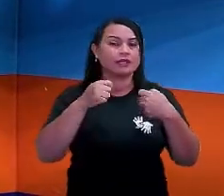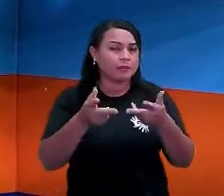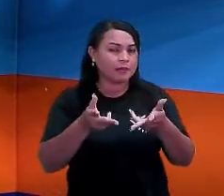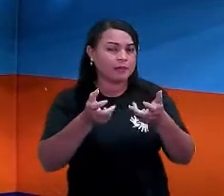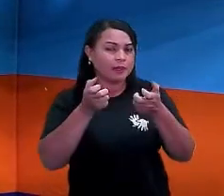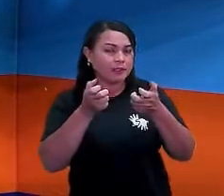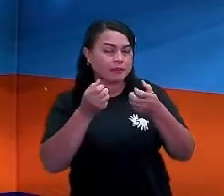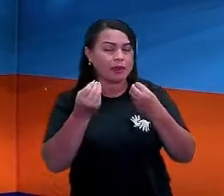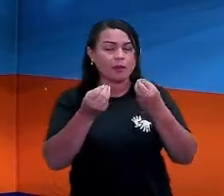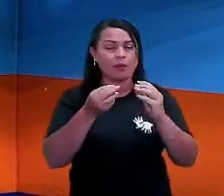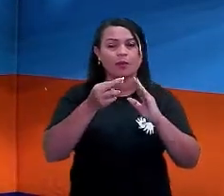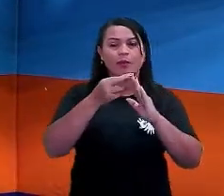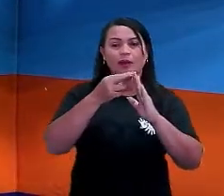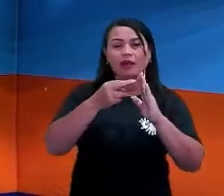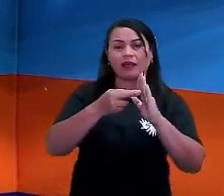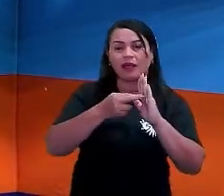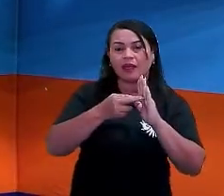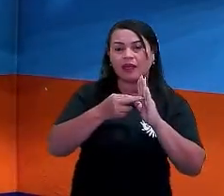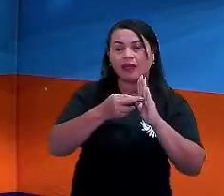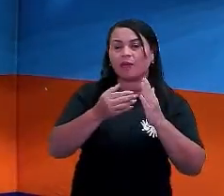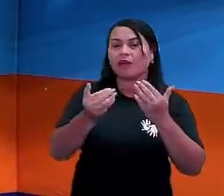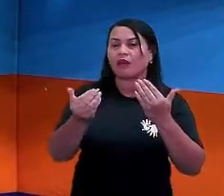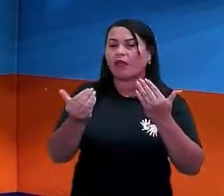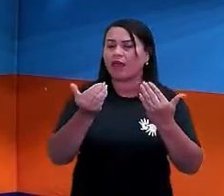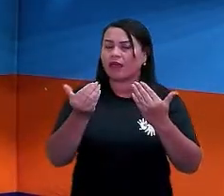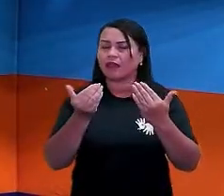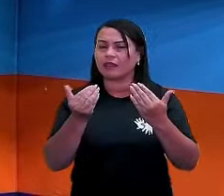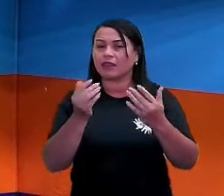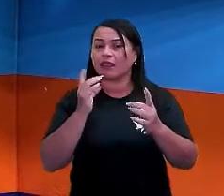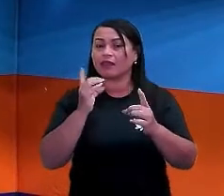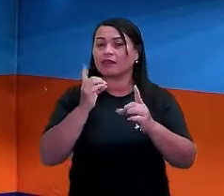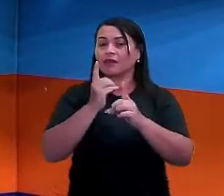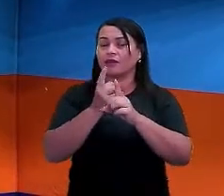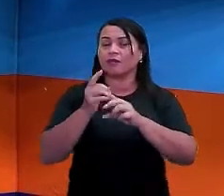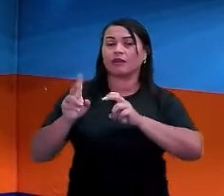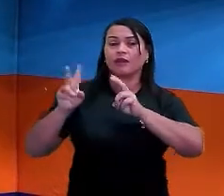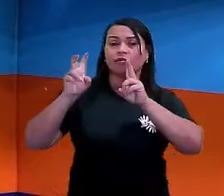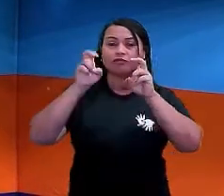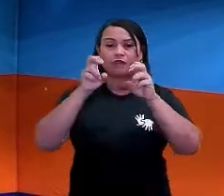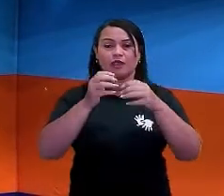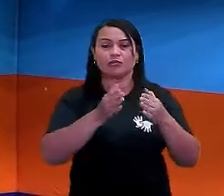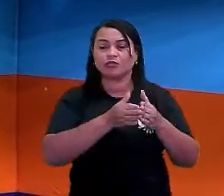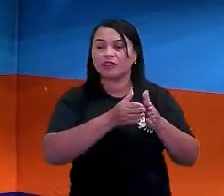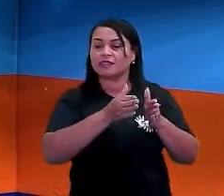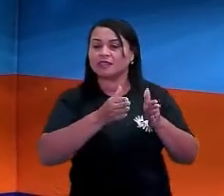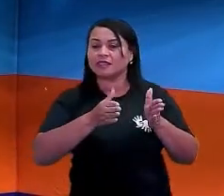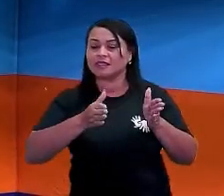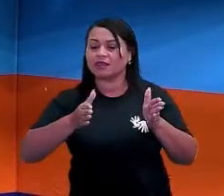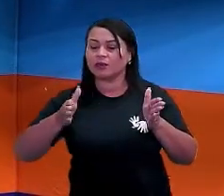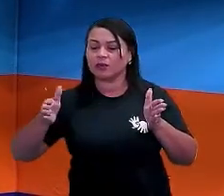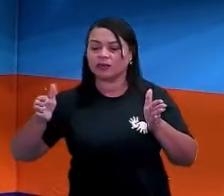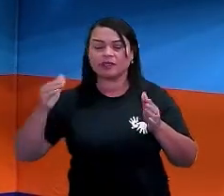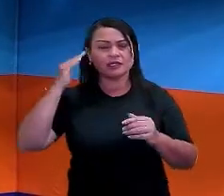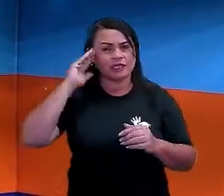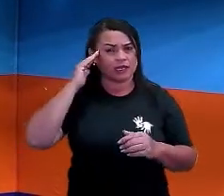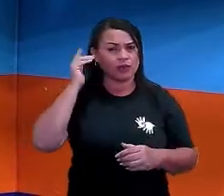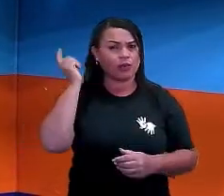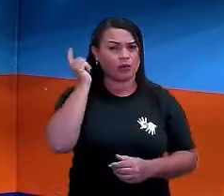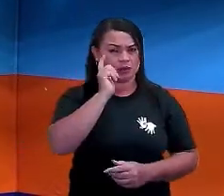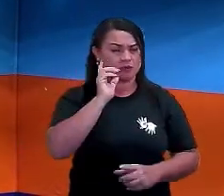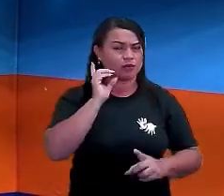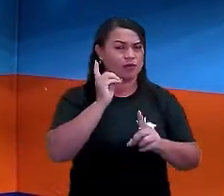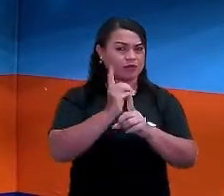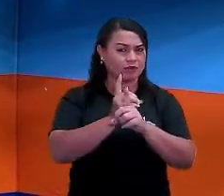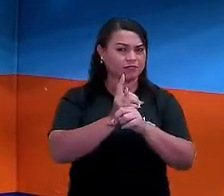perceber a regularidade para descobrir, né, os termos dessa sequência. Será que eu consigo descobrir o próximo com